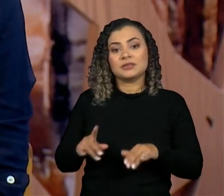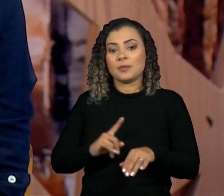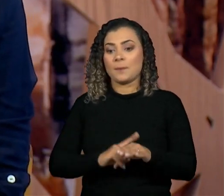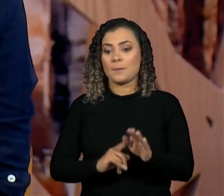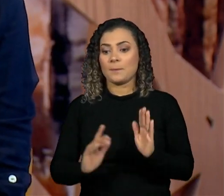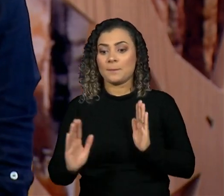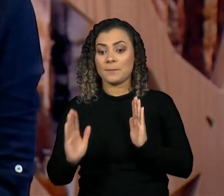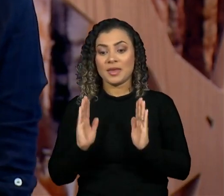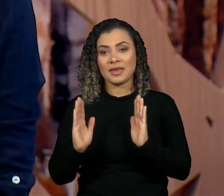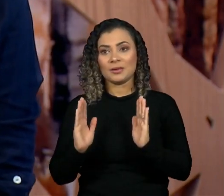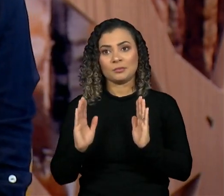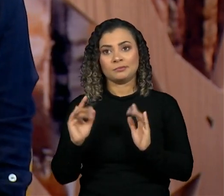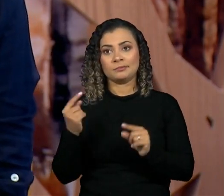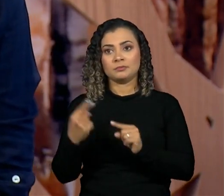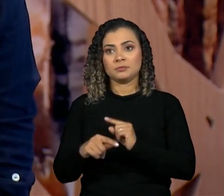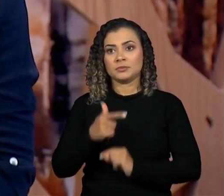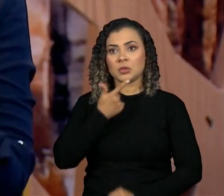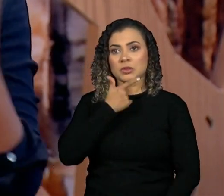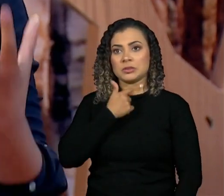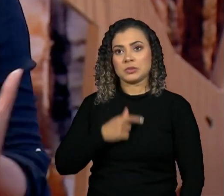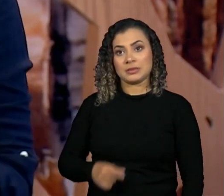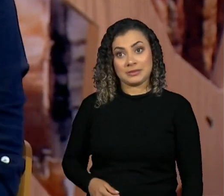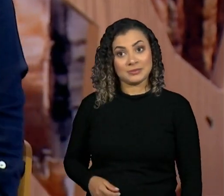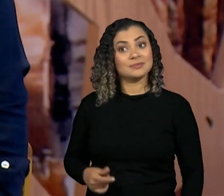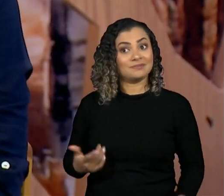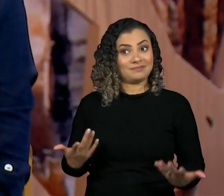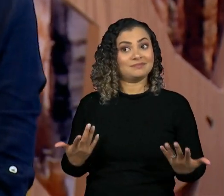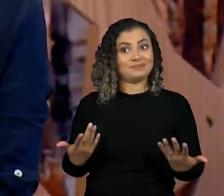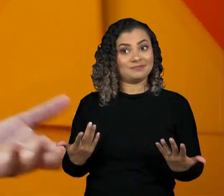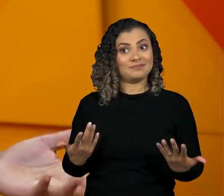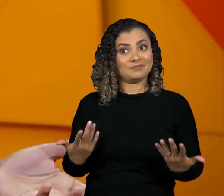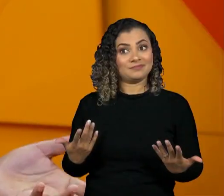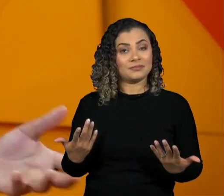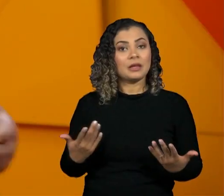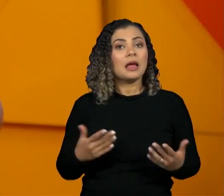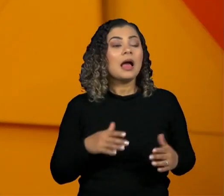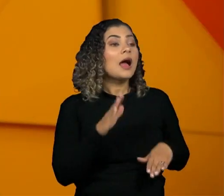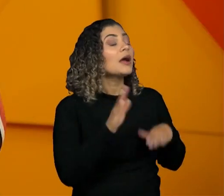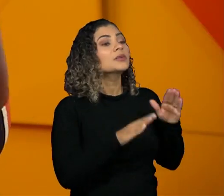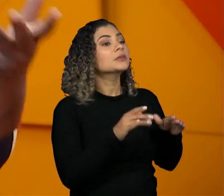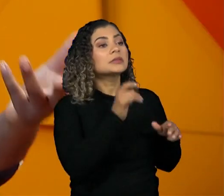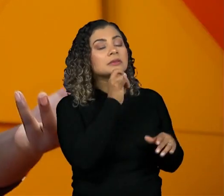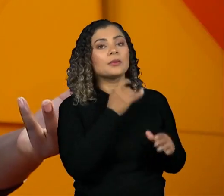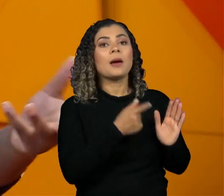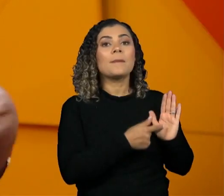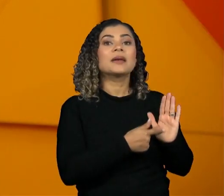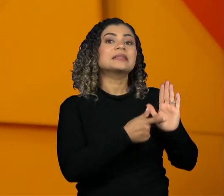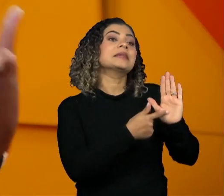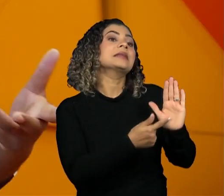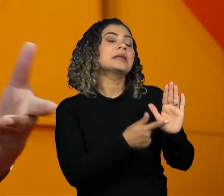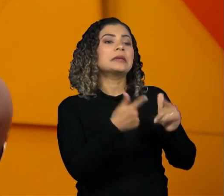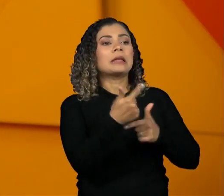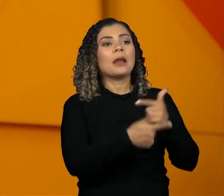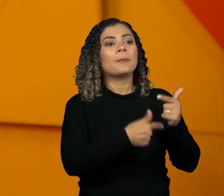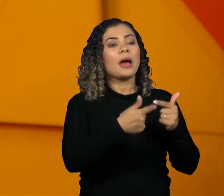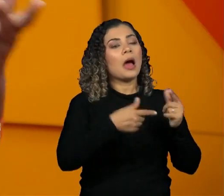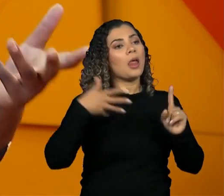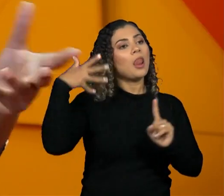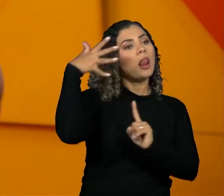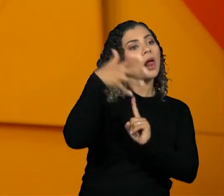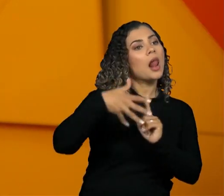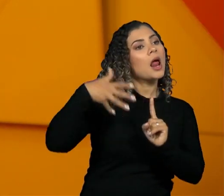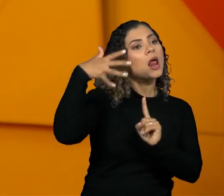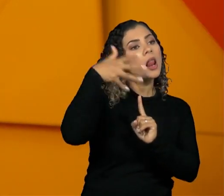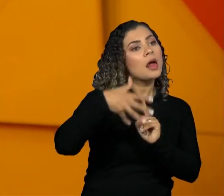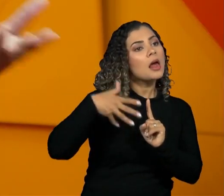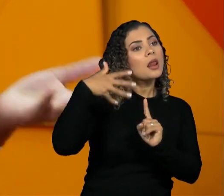momento, ele não cabe um sorriso, uma gargalhada. Como é que faz? Você está, de repente, apresentando um trabalho, todo mundo muito sério,